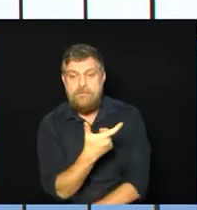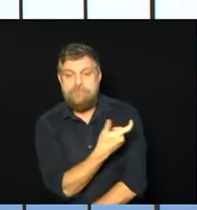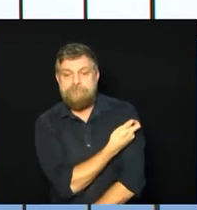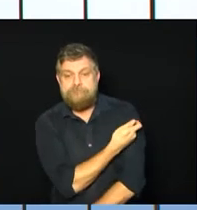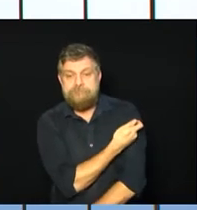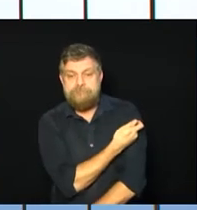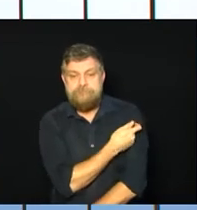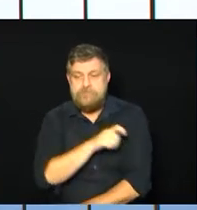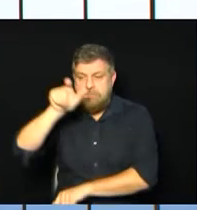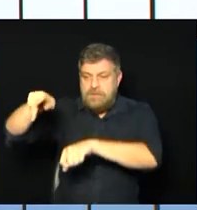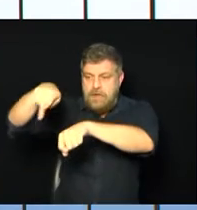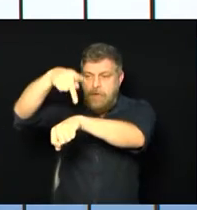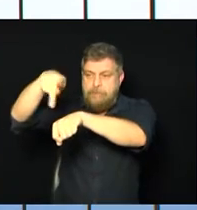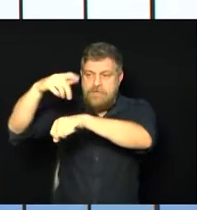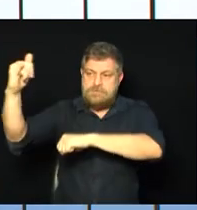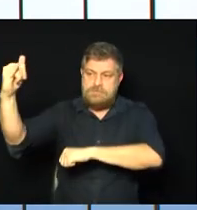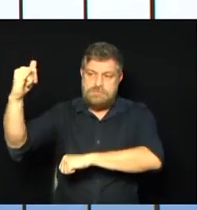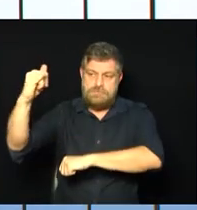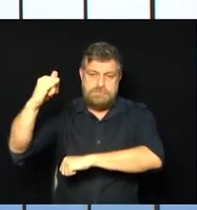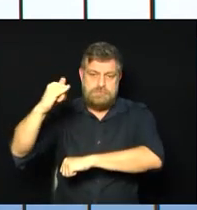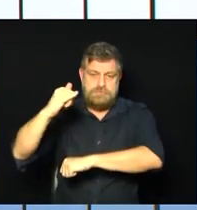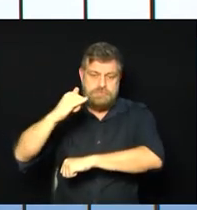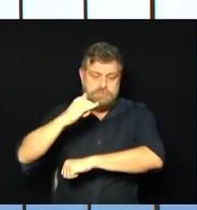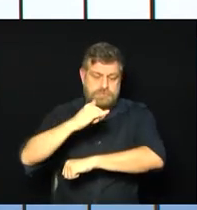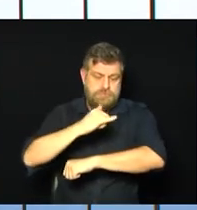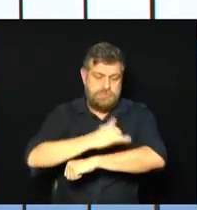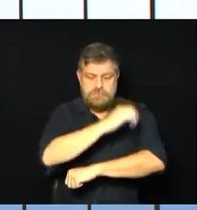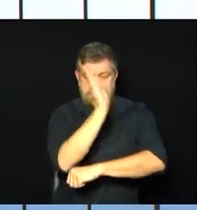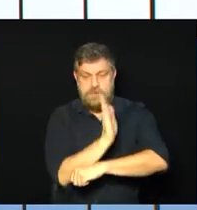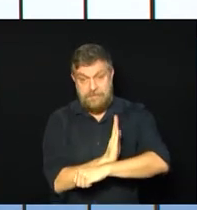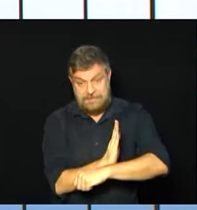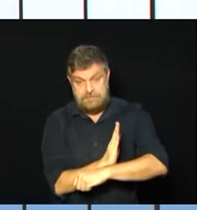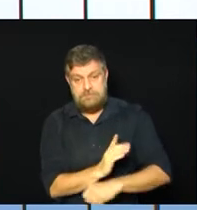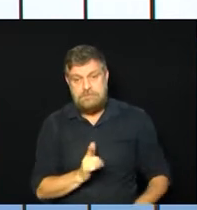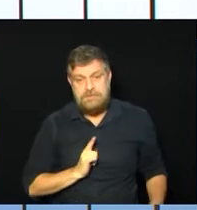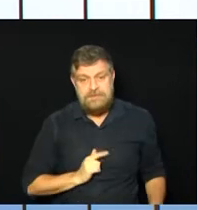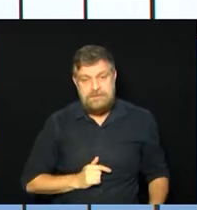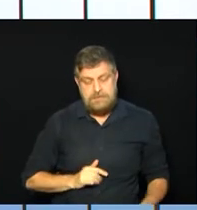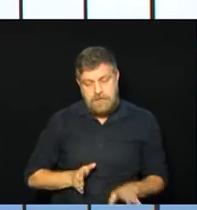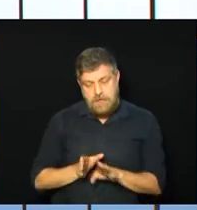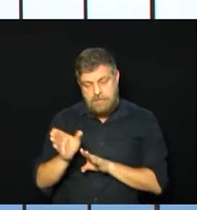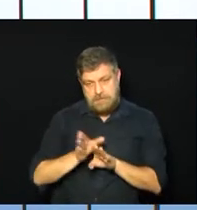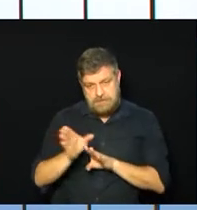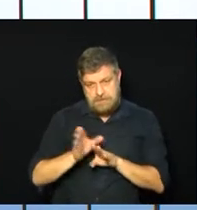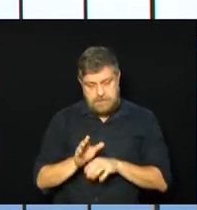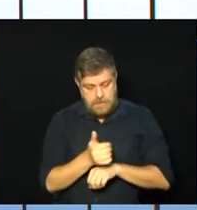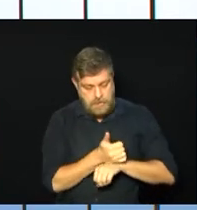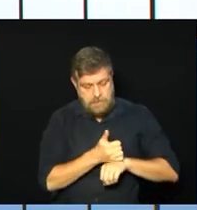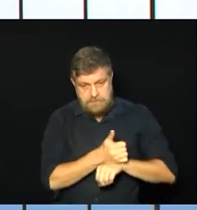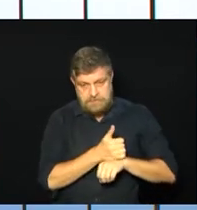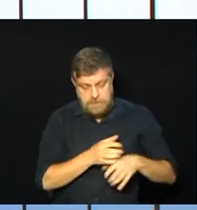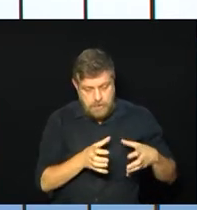para os viajantes que chegam ao Brasil. A iniciativa é também uma orientação dos especialistas do